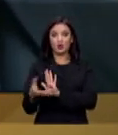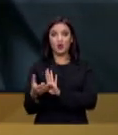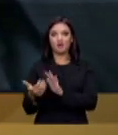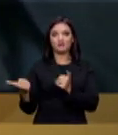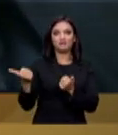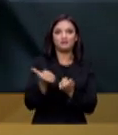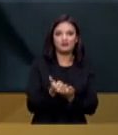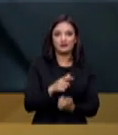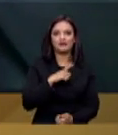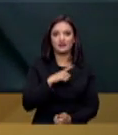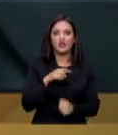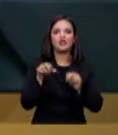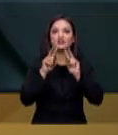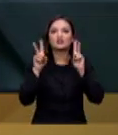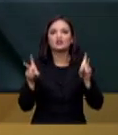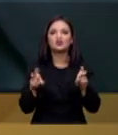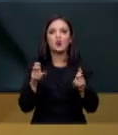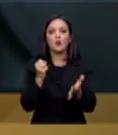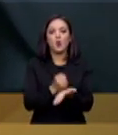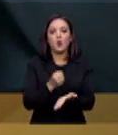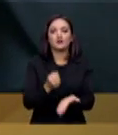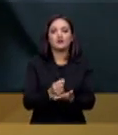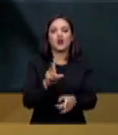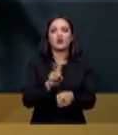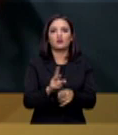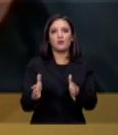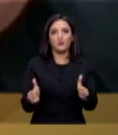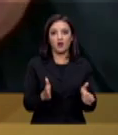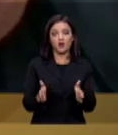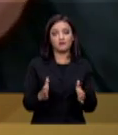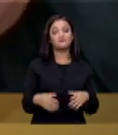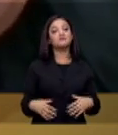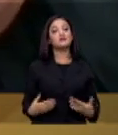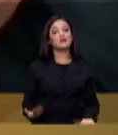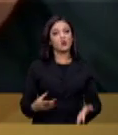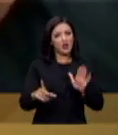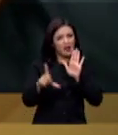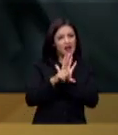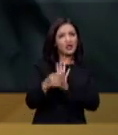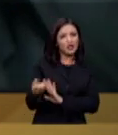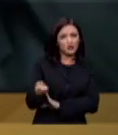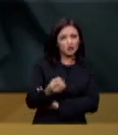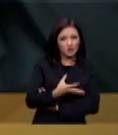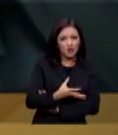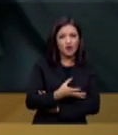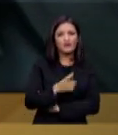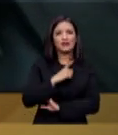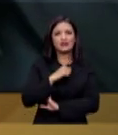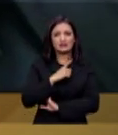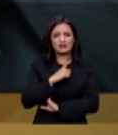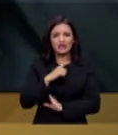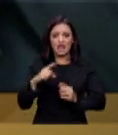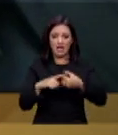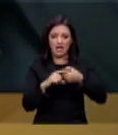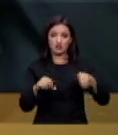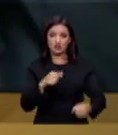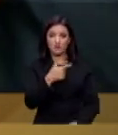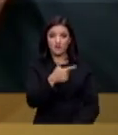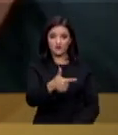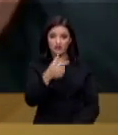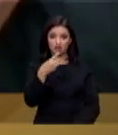sobre contratações temporárias. E que essa nova lei complementar teria em seu artigo